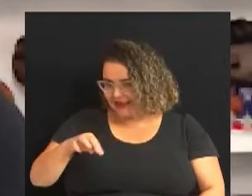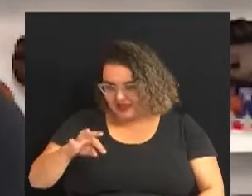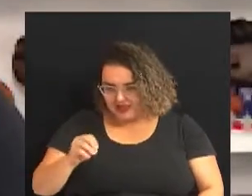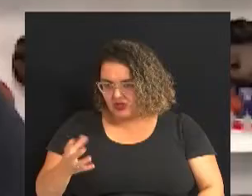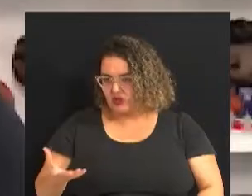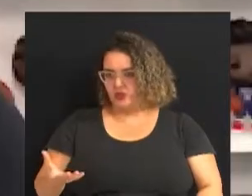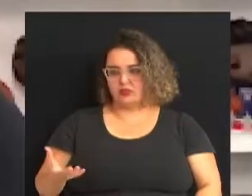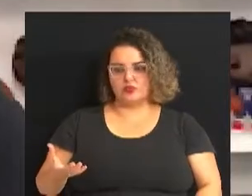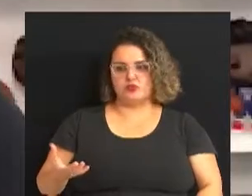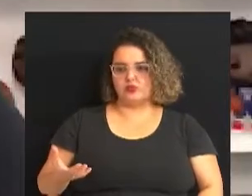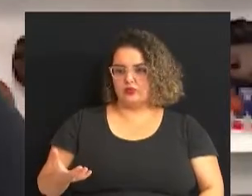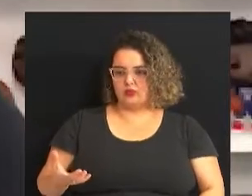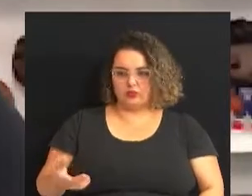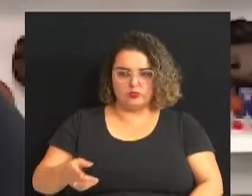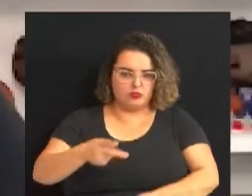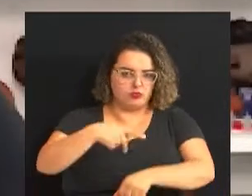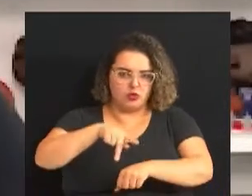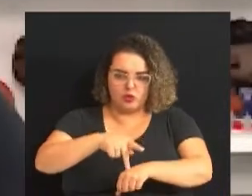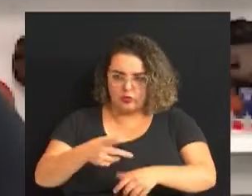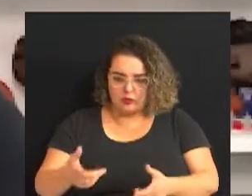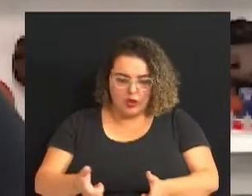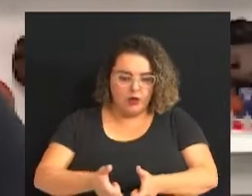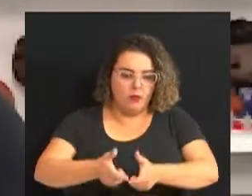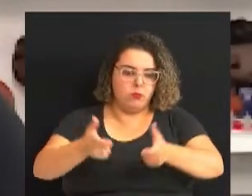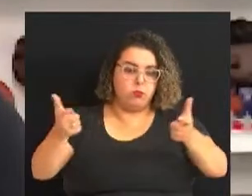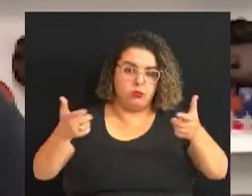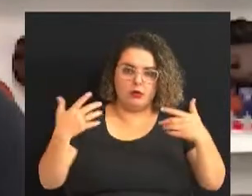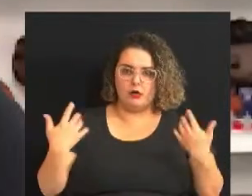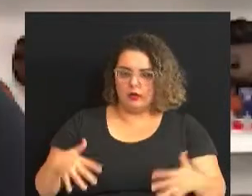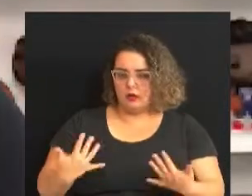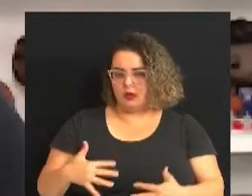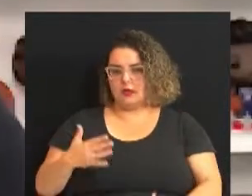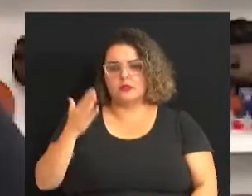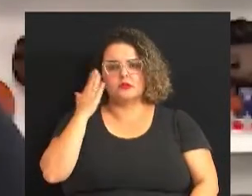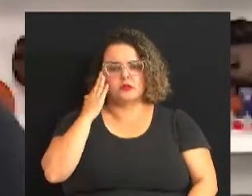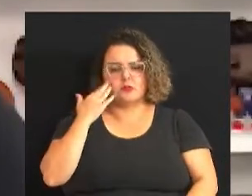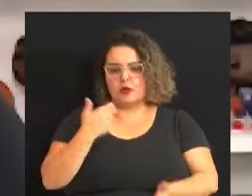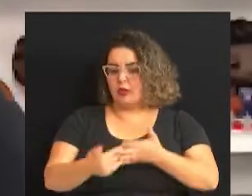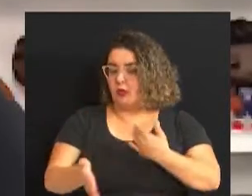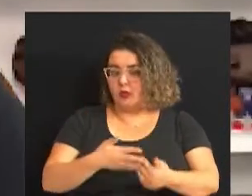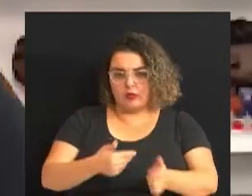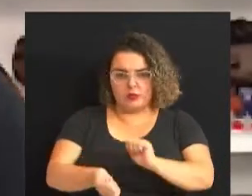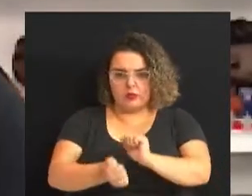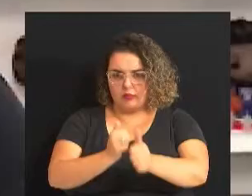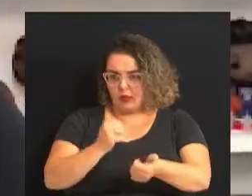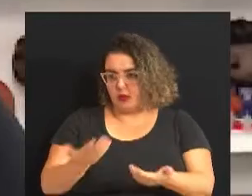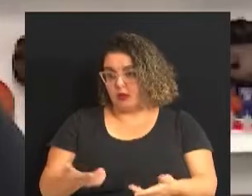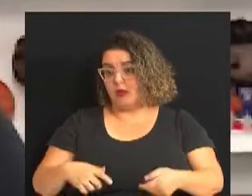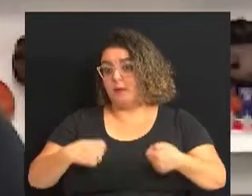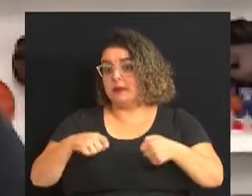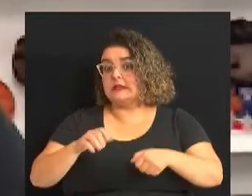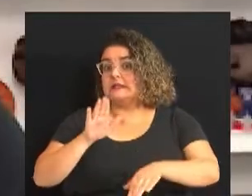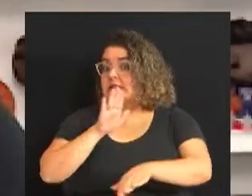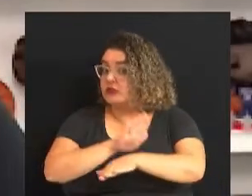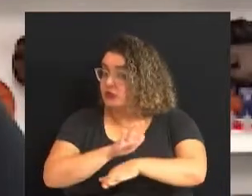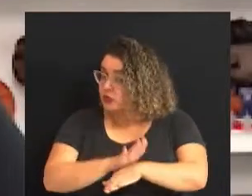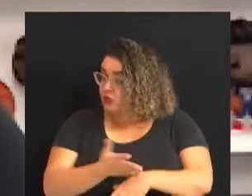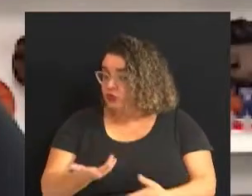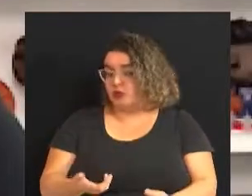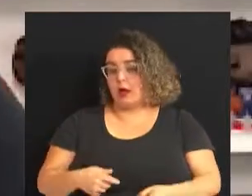talento aqui para um país que é desse tamanho, a gente sempre sabe que vai ter em qualquer esporte. Precisa ter ajuda, precisa ter